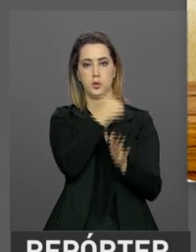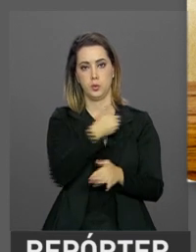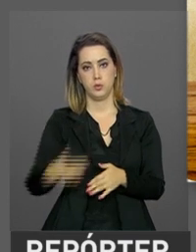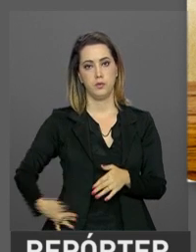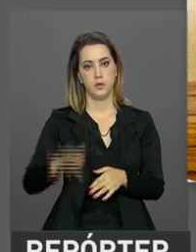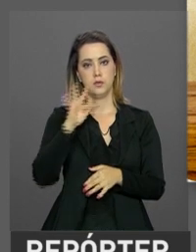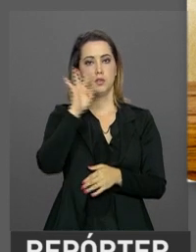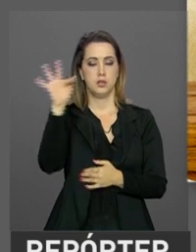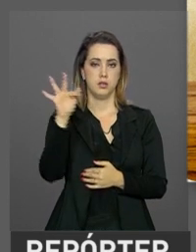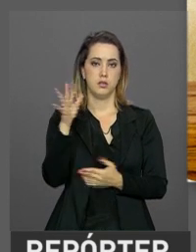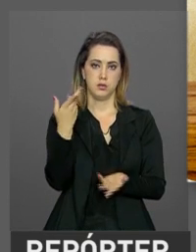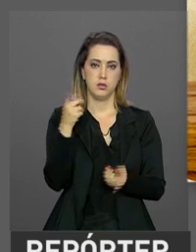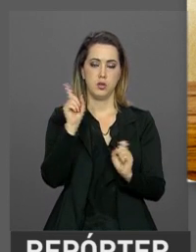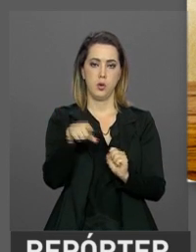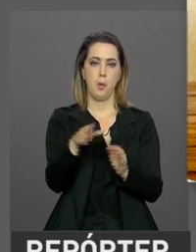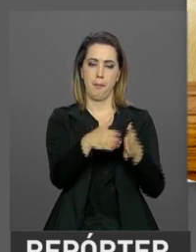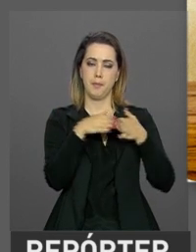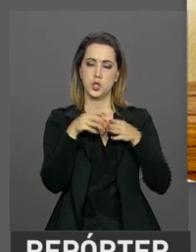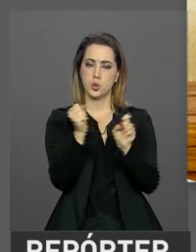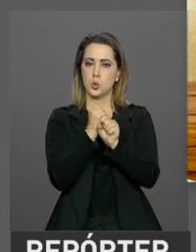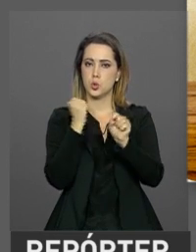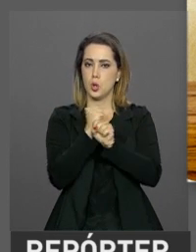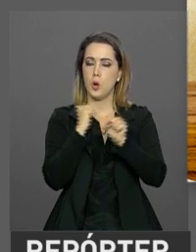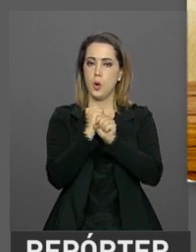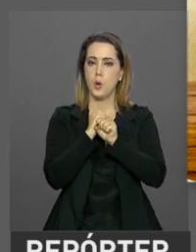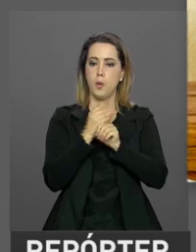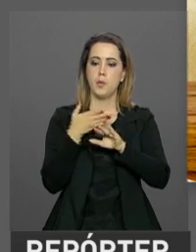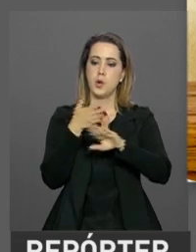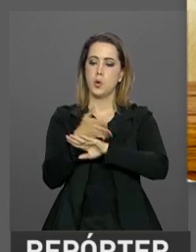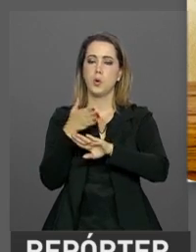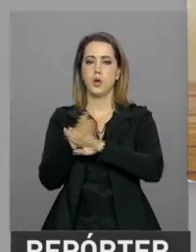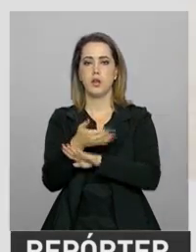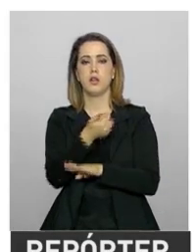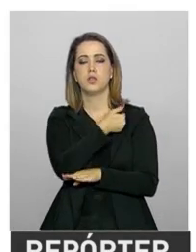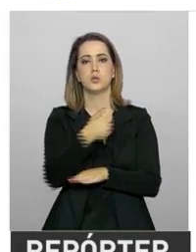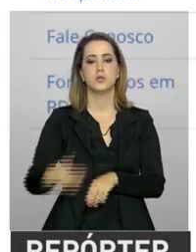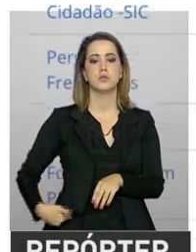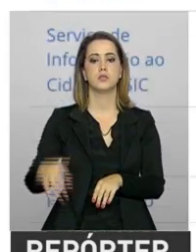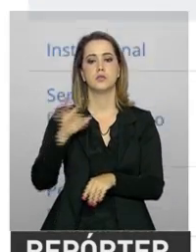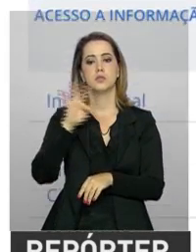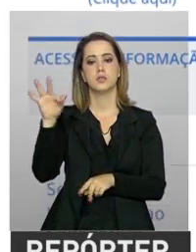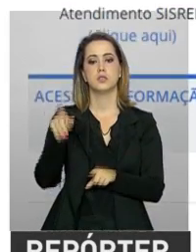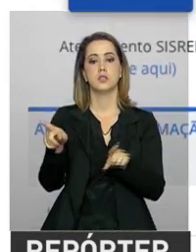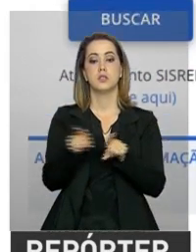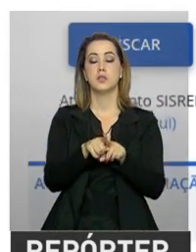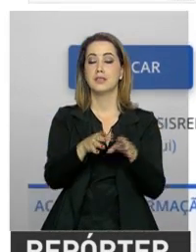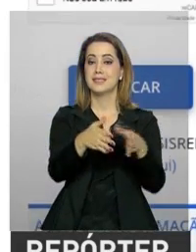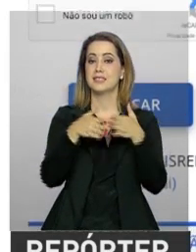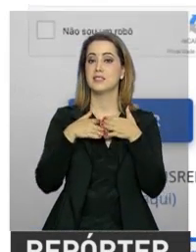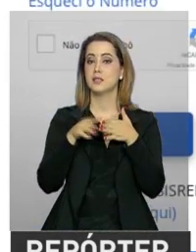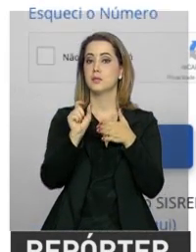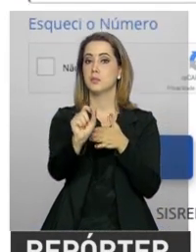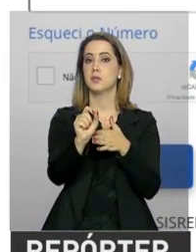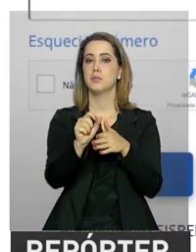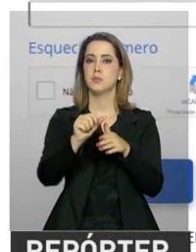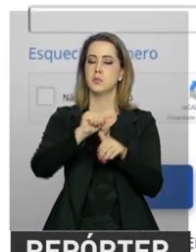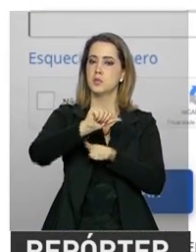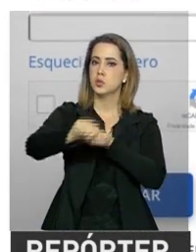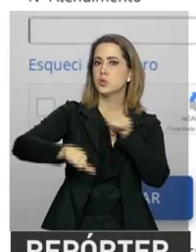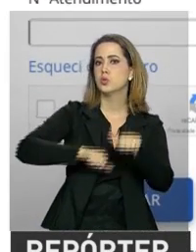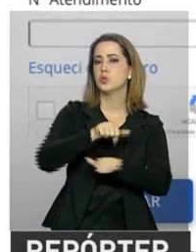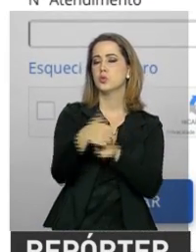de autorização de obras em locais pertencentes ao governo federal, além de solicitar pedidos de